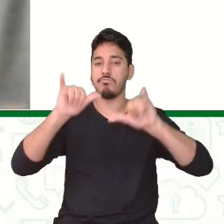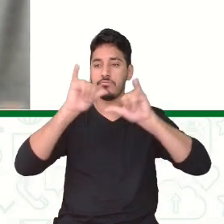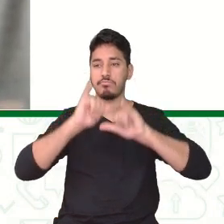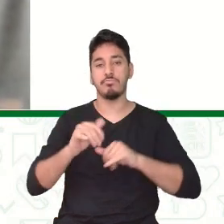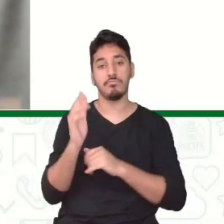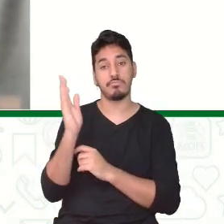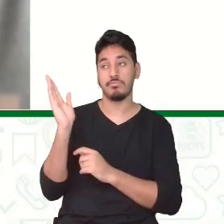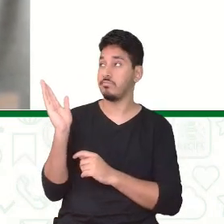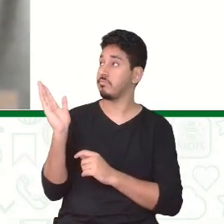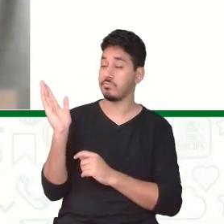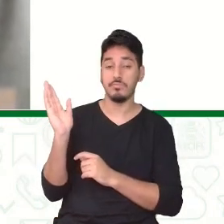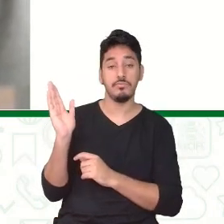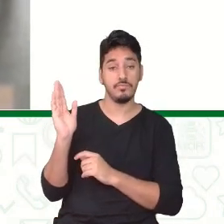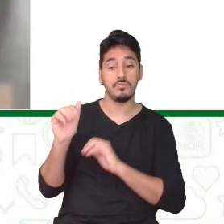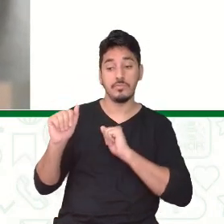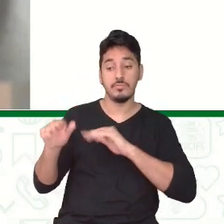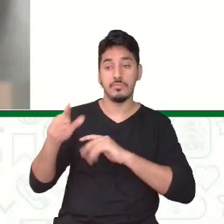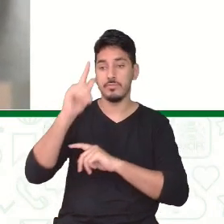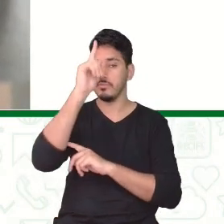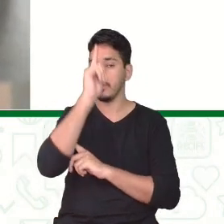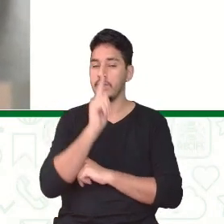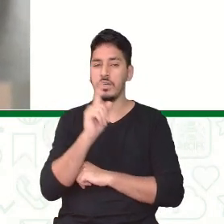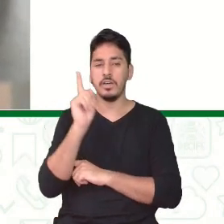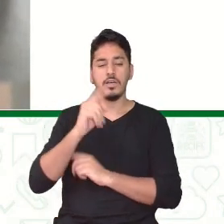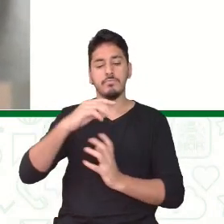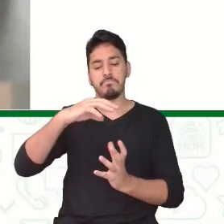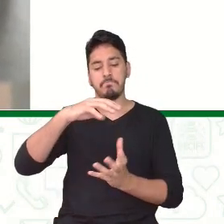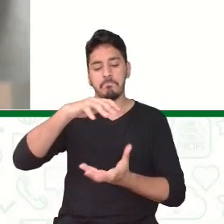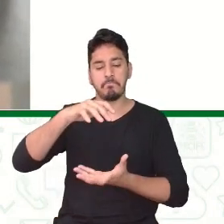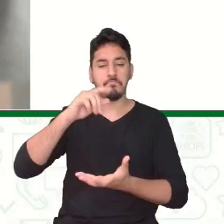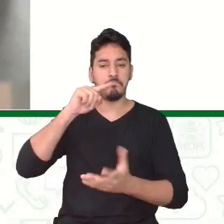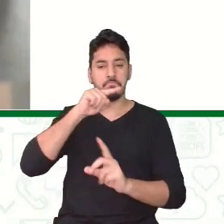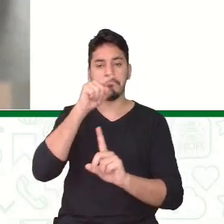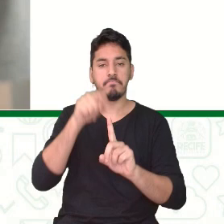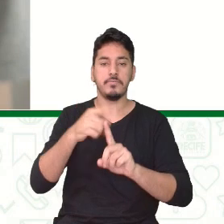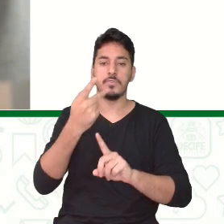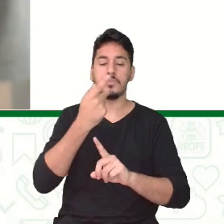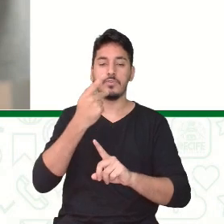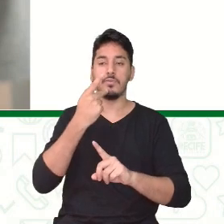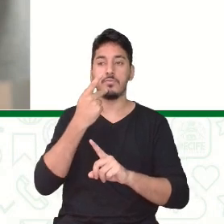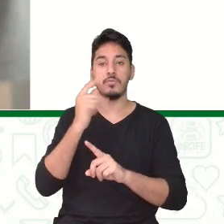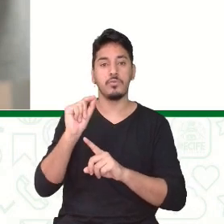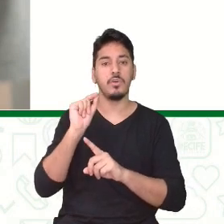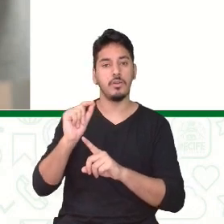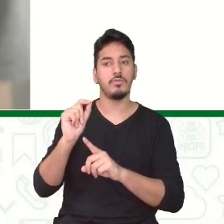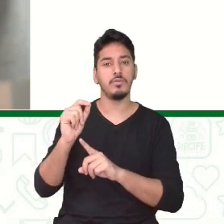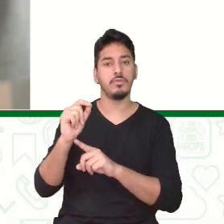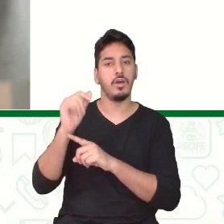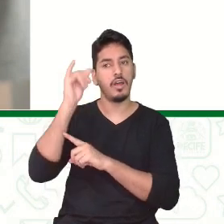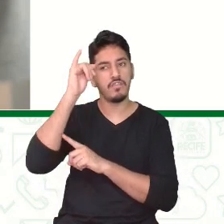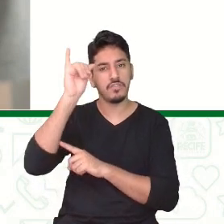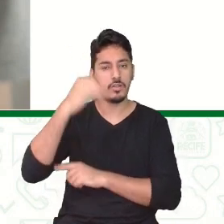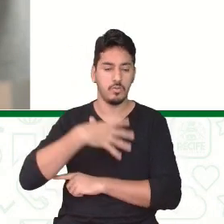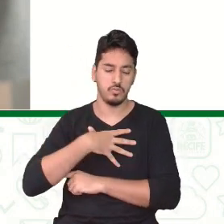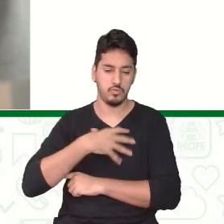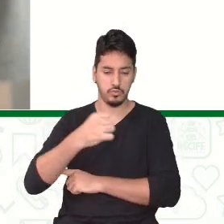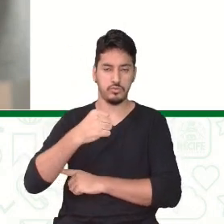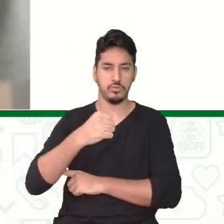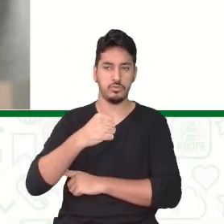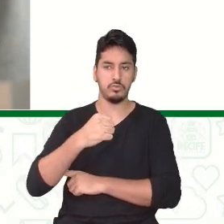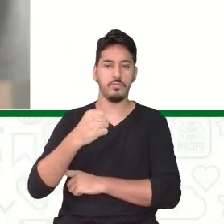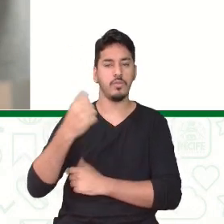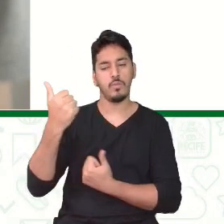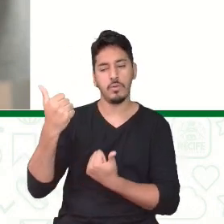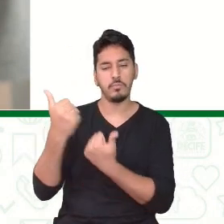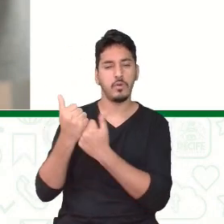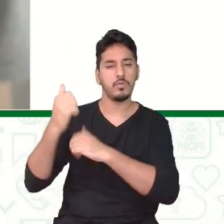como o Setembro Amarelo. Ele é um movimento mundial que objetiva falar sobre a prevenção de suicídio. O apoio profissional pode